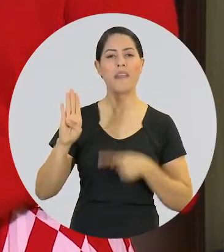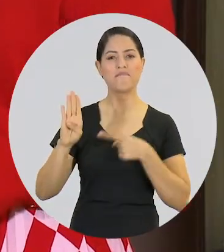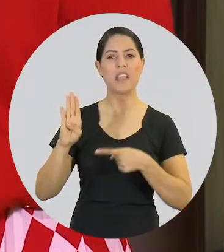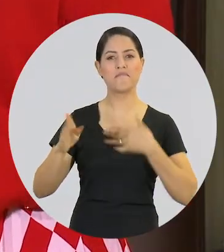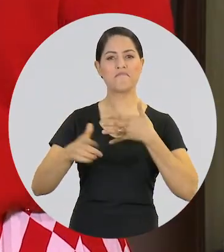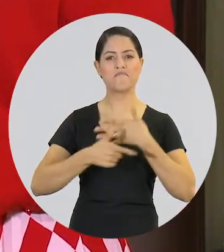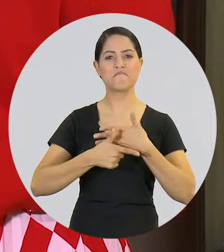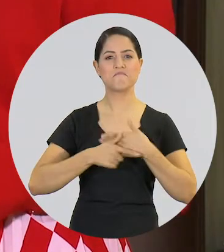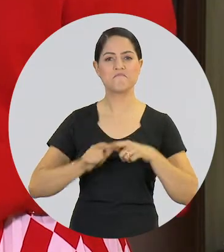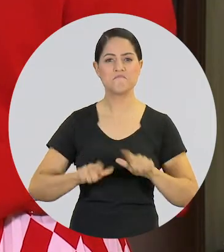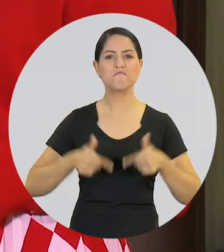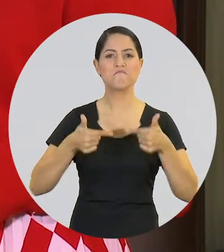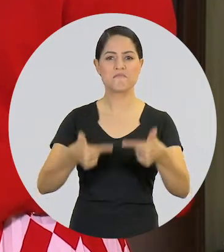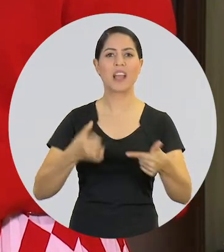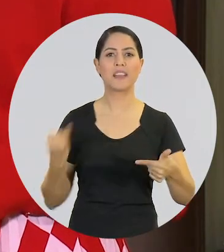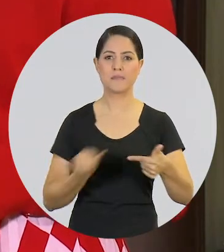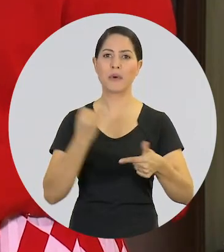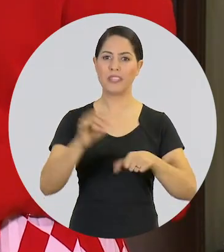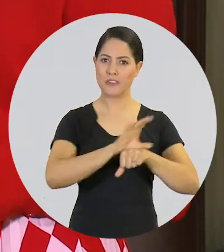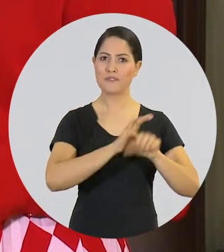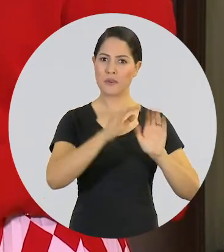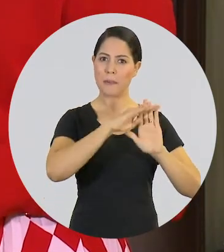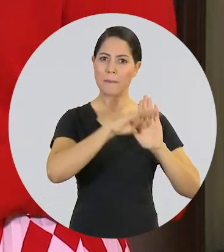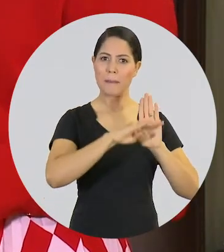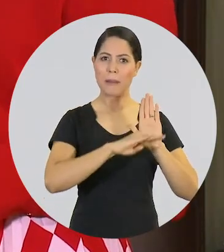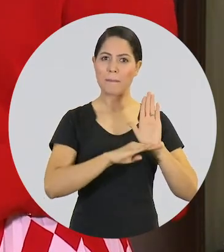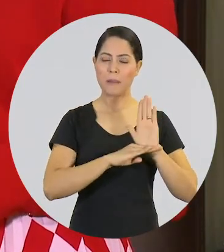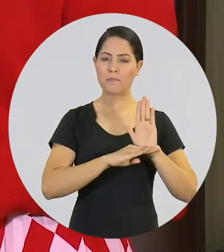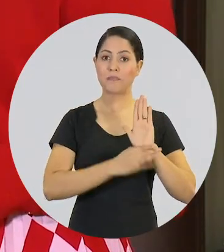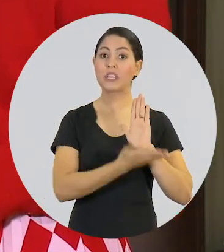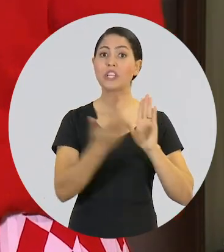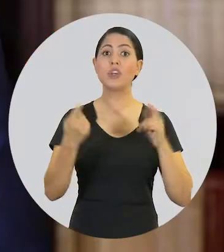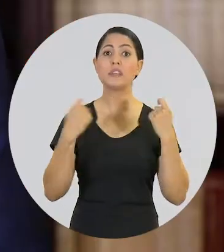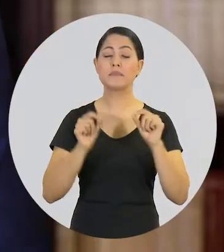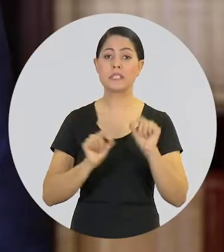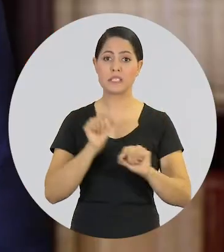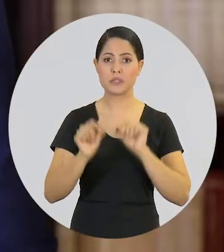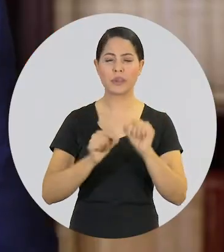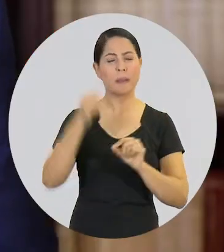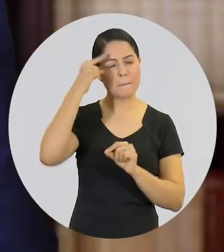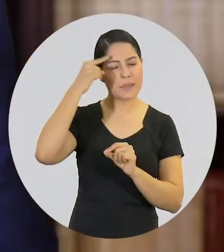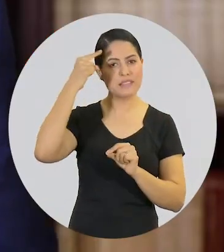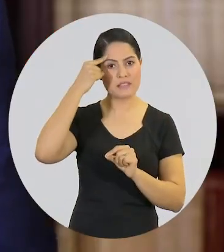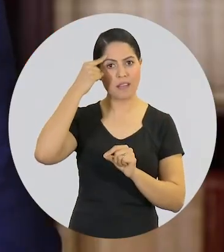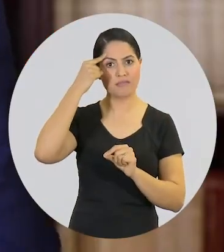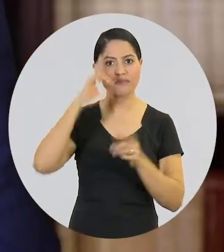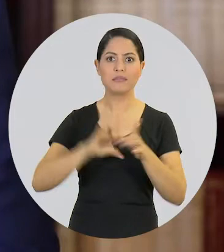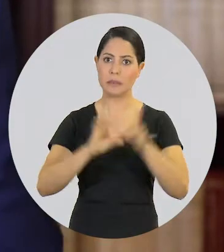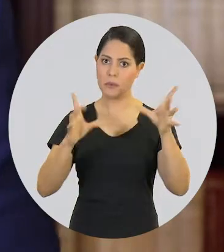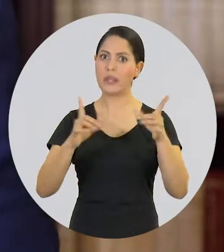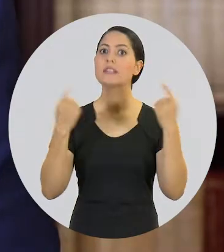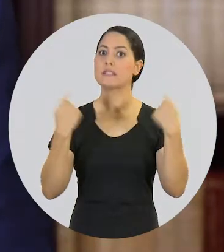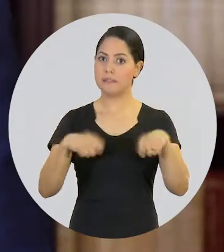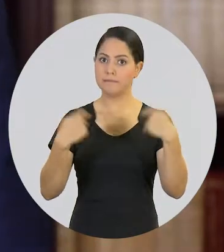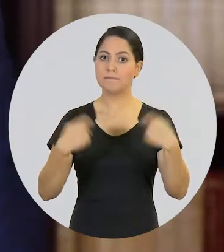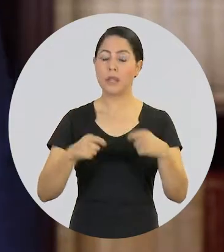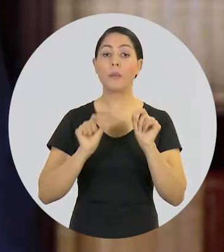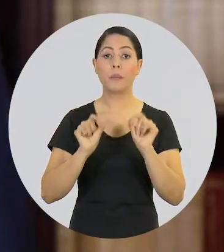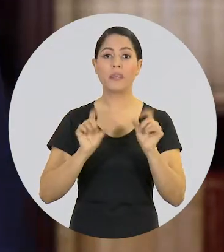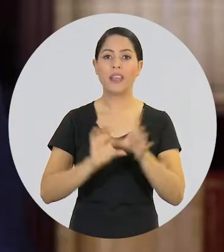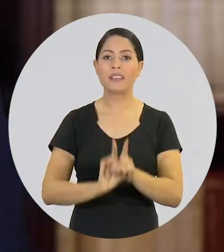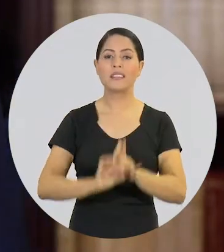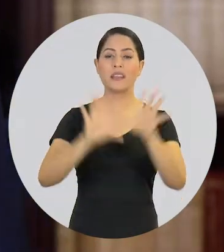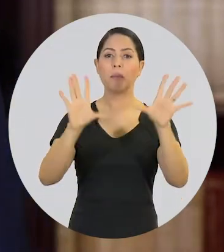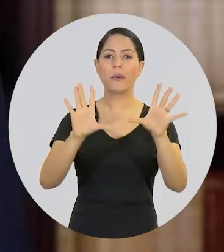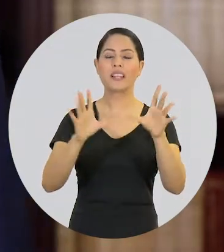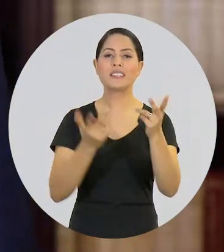tem esse propósito definido pela Constituição da República. Precisamos repensar sempre a democracia. Já